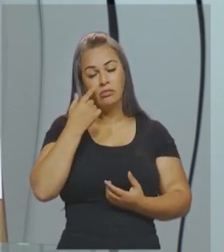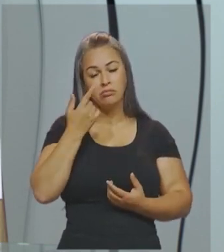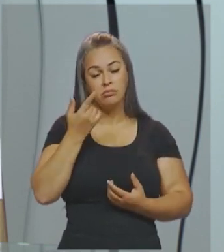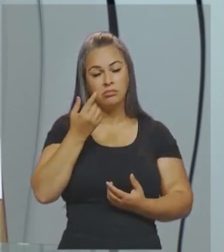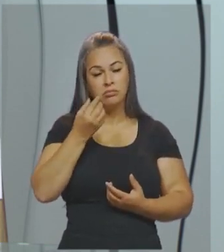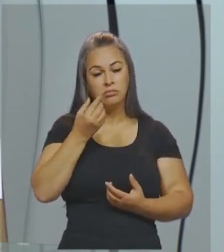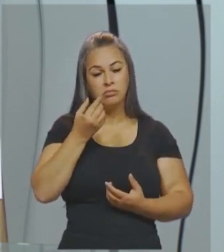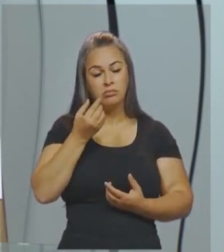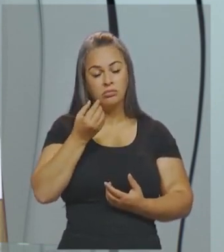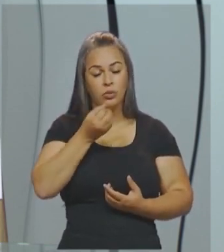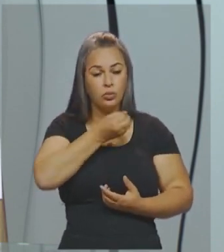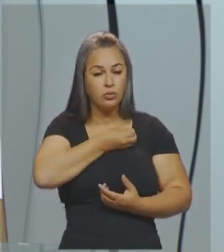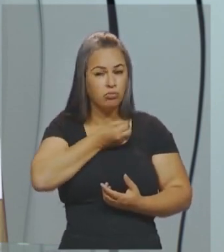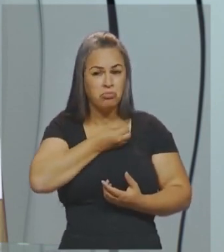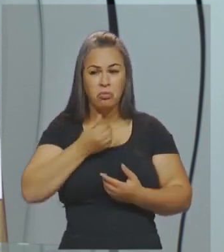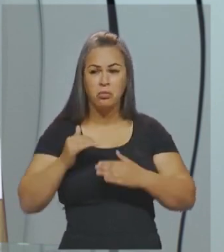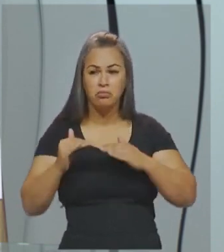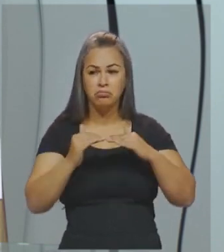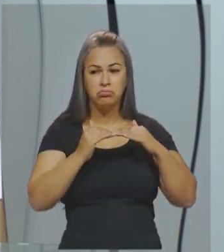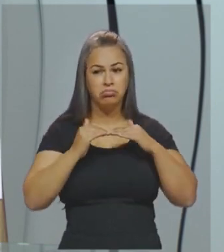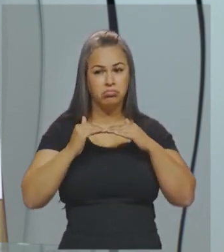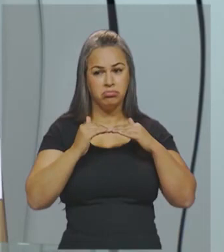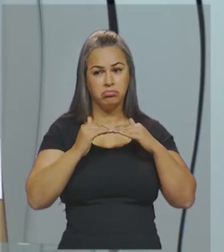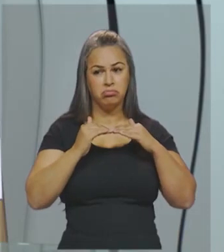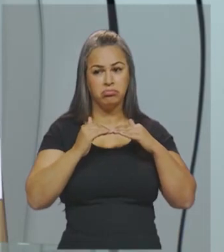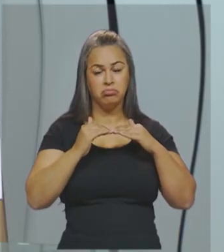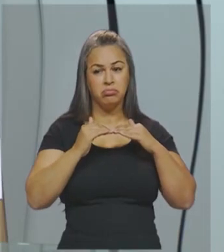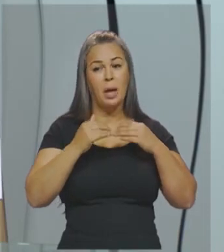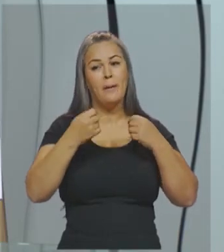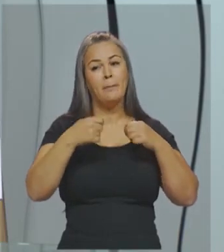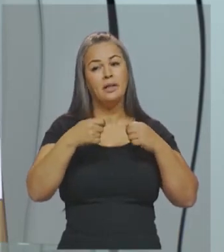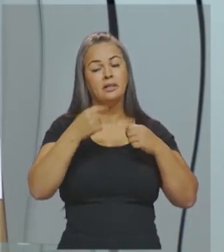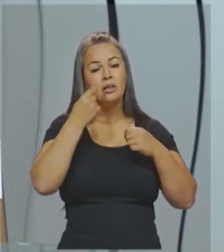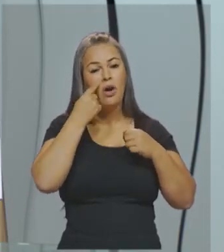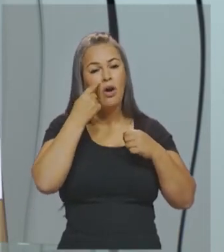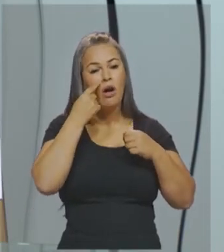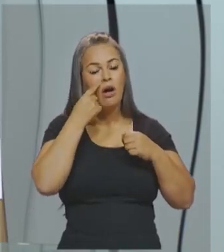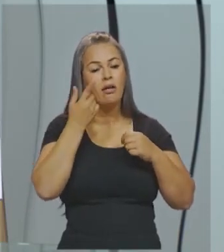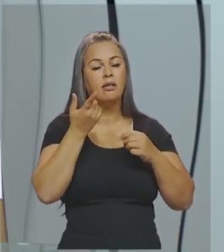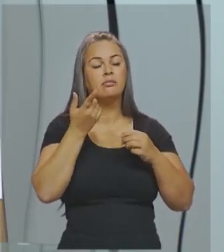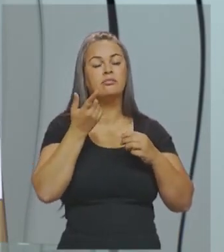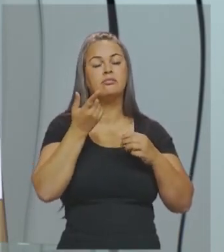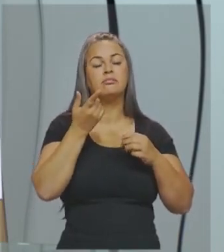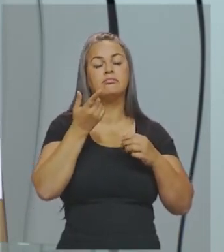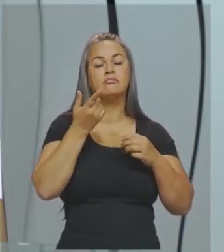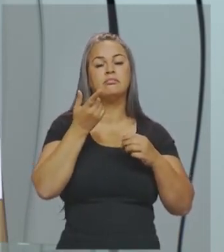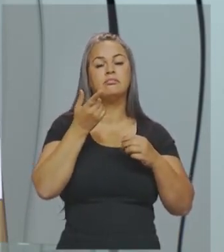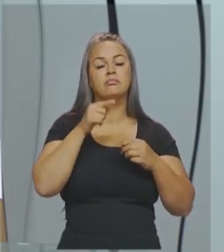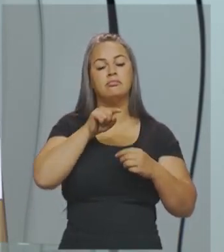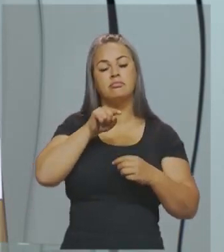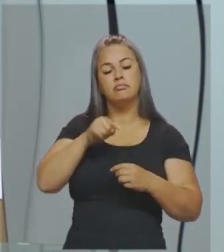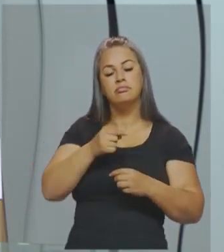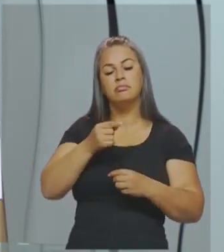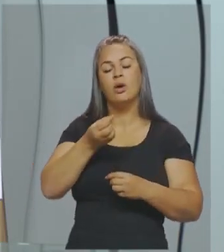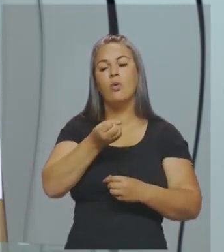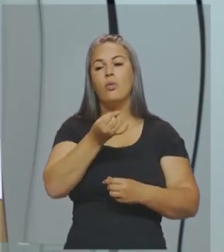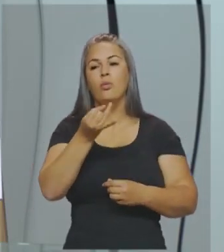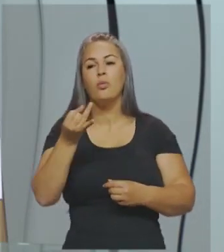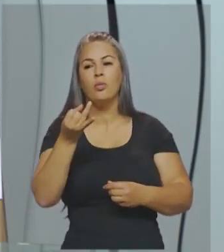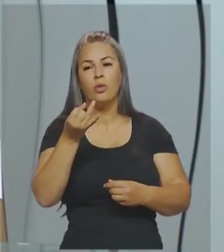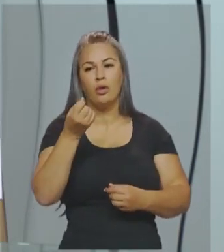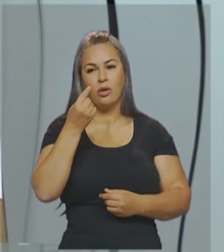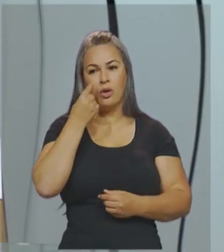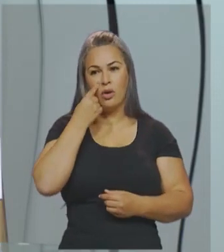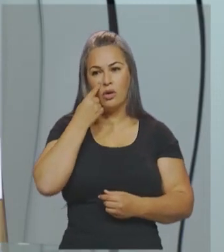Então, o que a gente tem que comparar agora é a parte dos décimos. Então, no caso, esses dois aqui estão empatando,